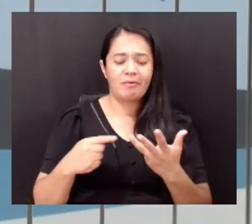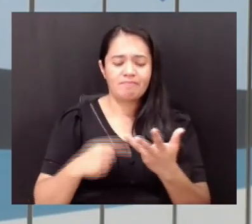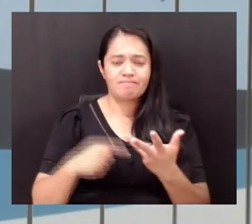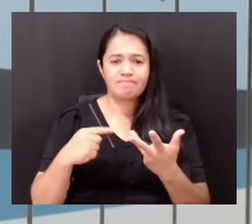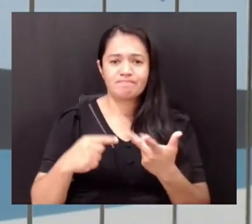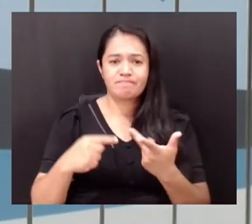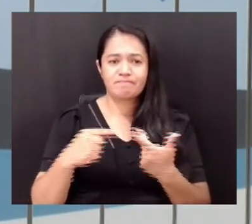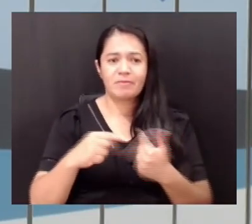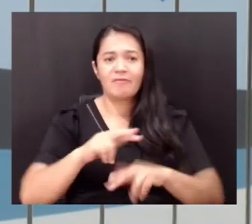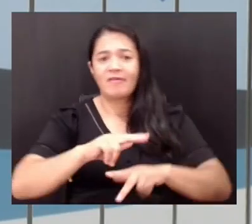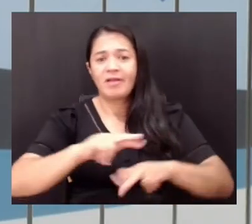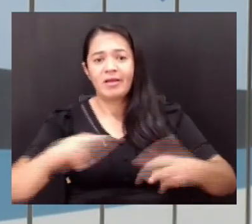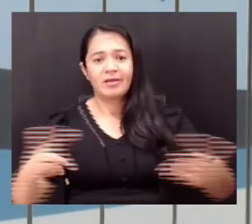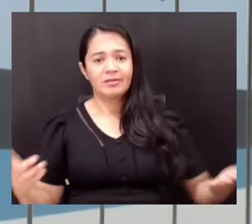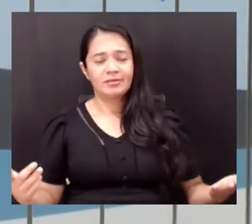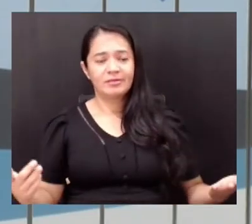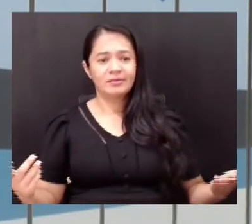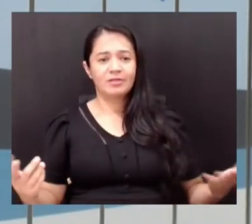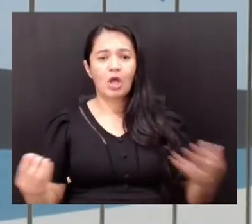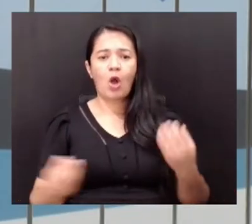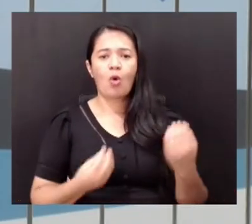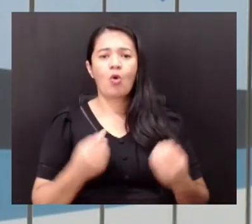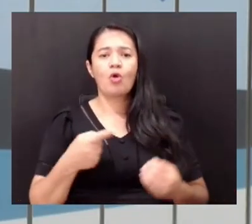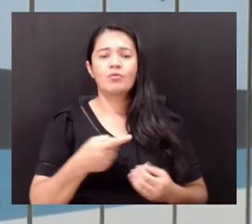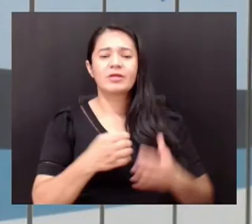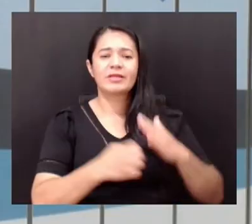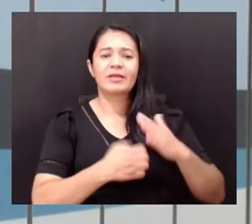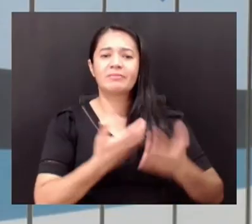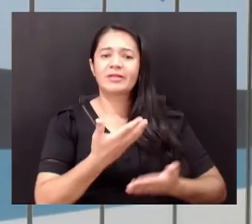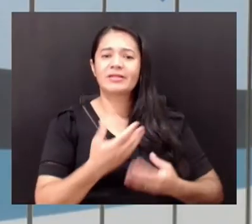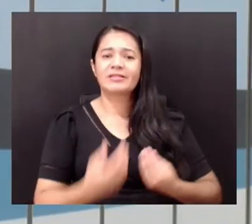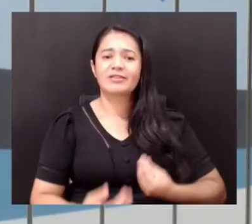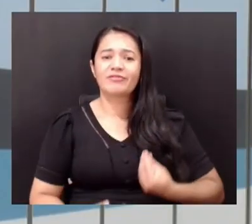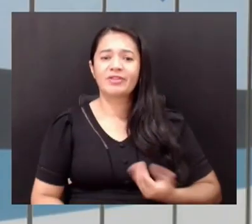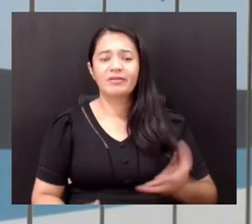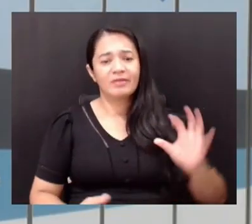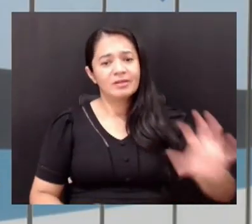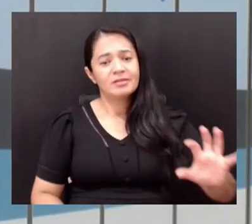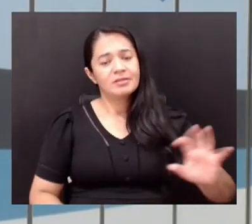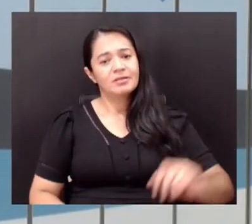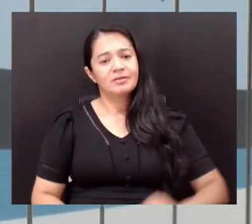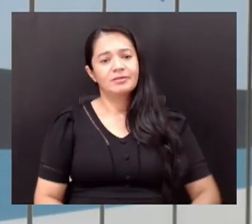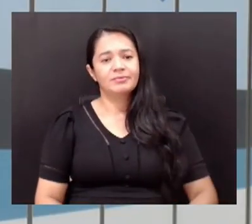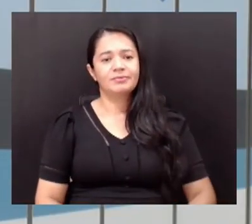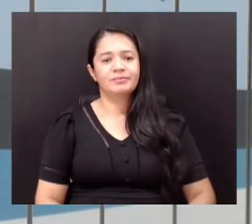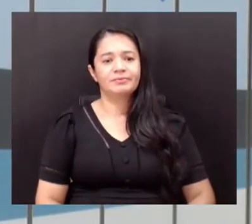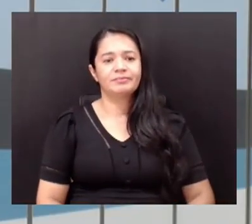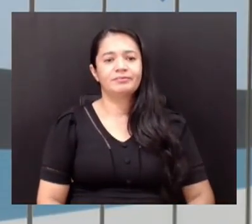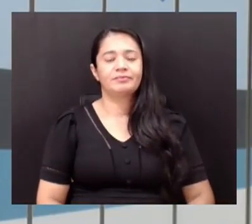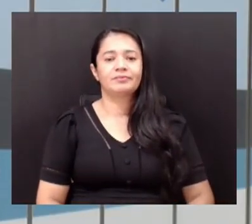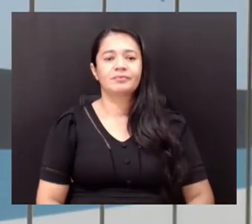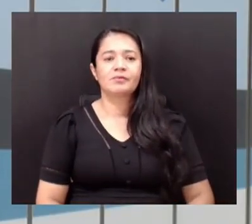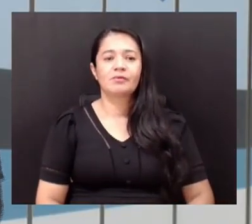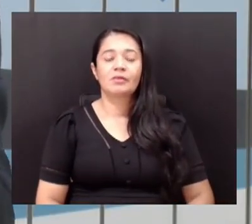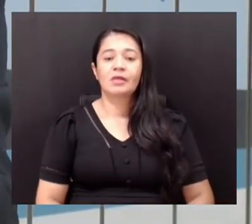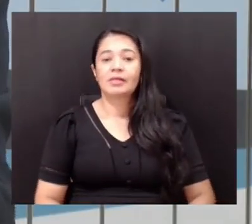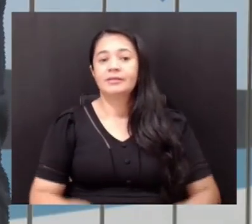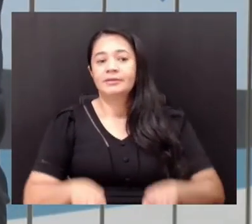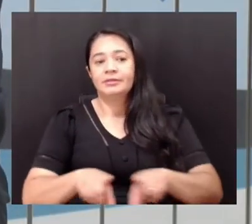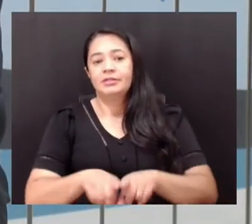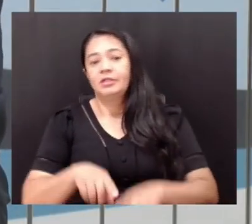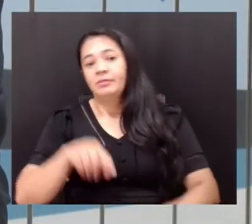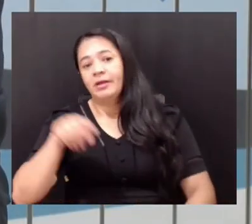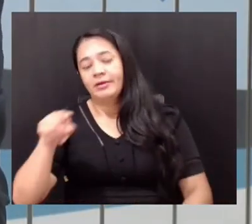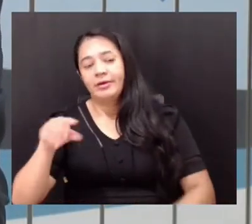E como é que ela convive com tudo isso, né? E por outro lado você coloca, o trabalhador não